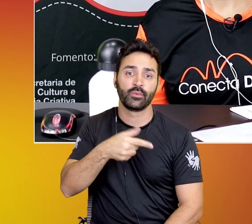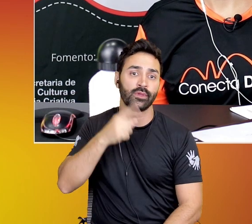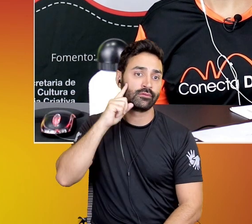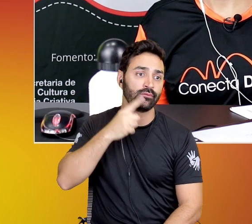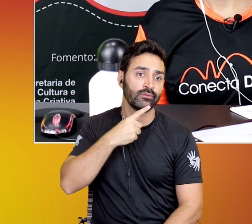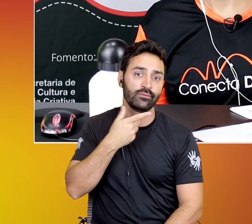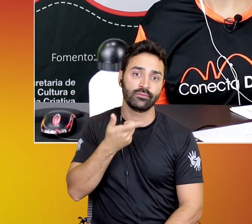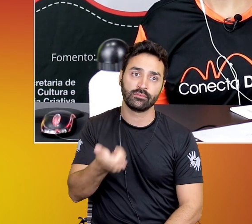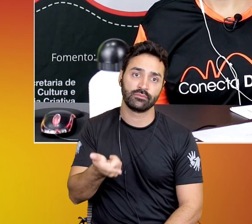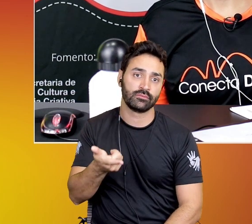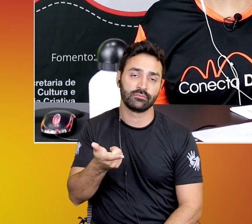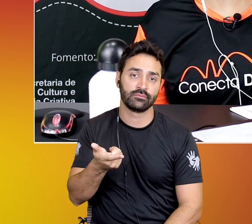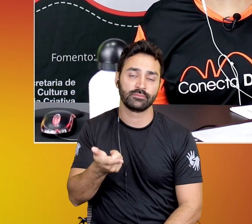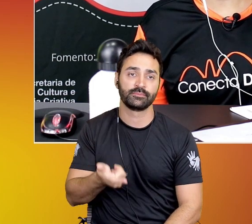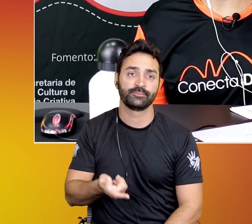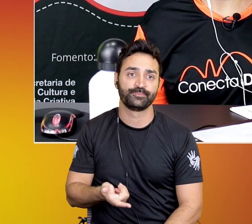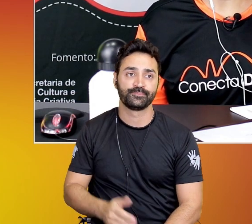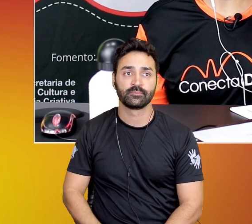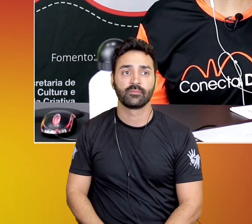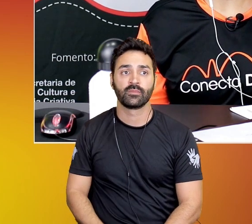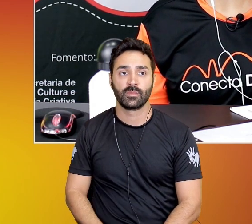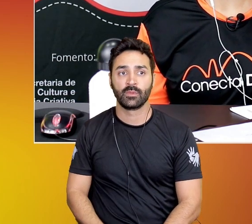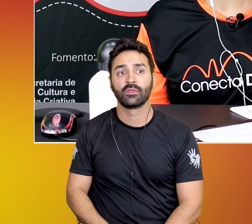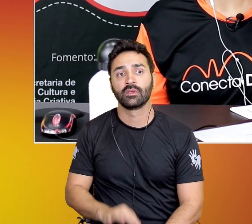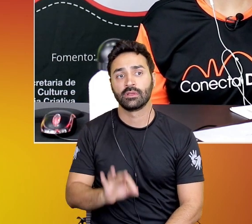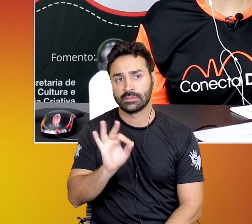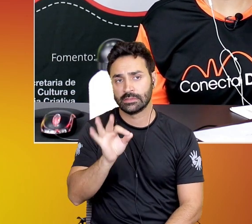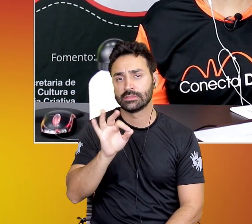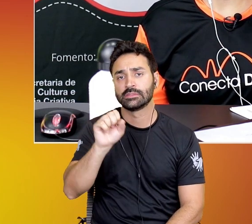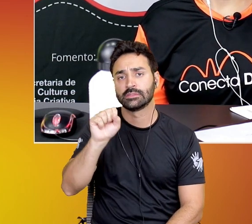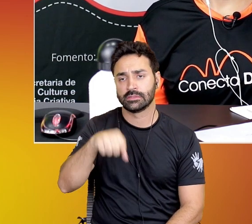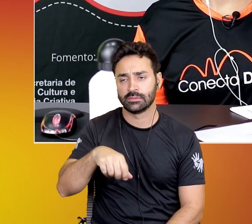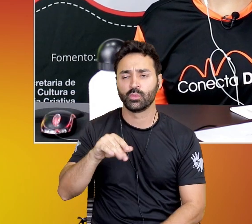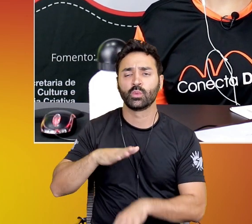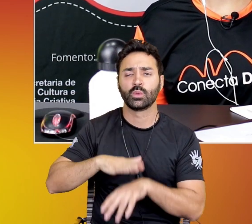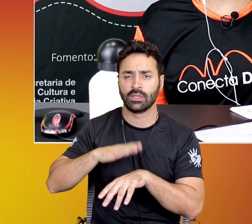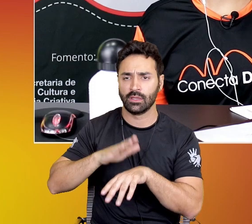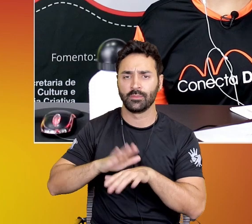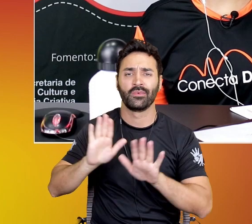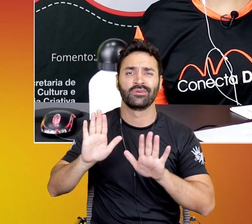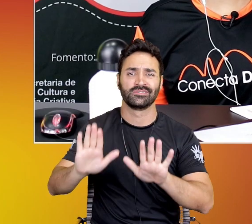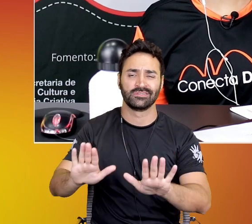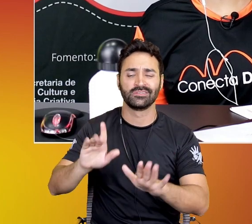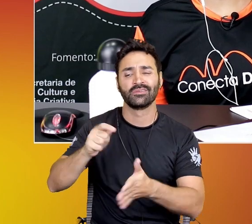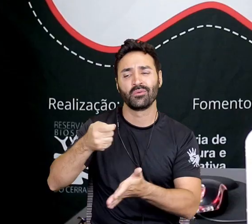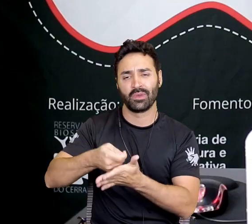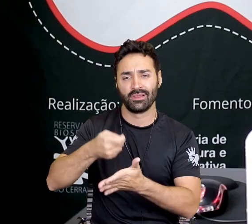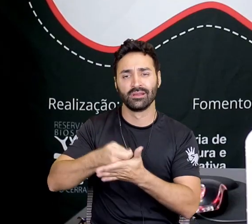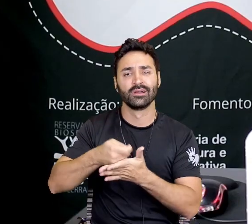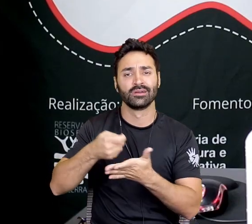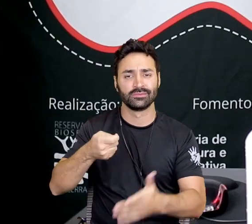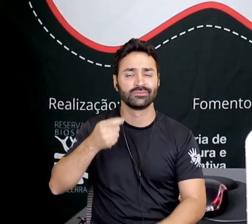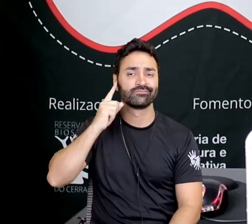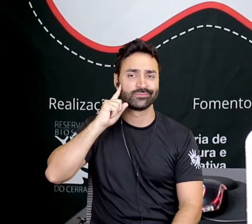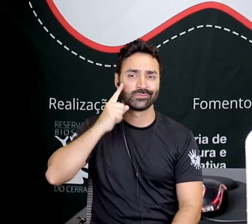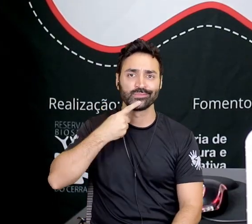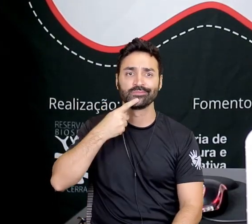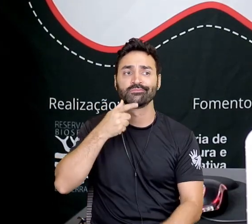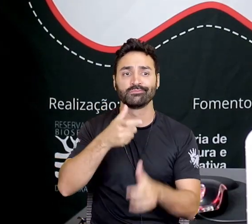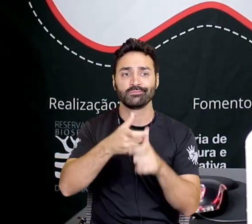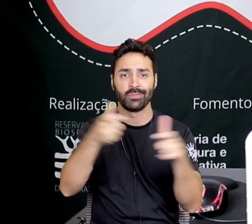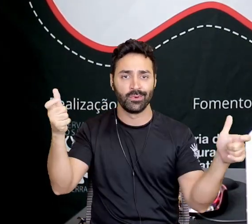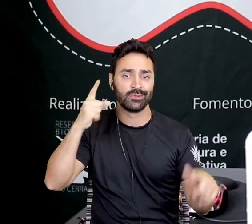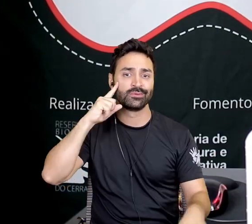da fala oral, né? Exatamente. Durante muito tempo foi, tá? Os surdos, a grande maioria